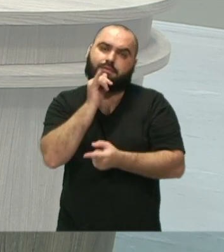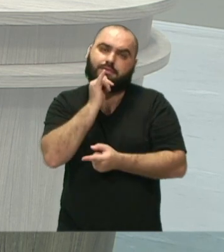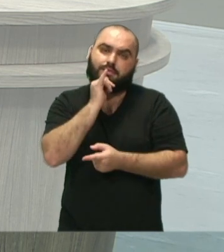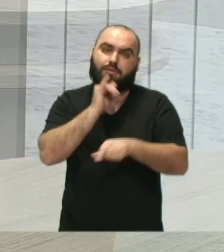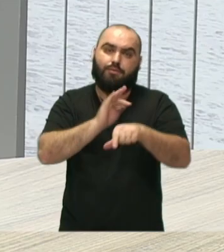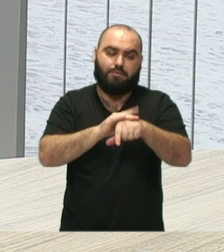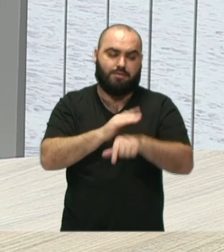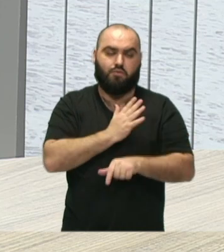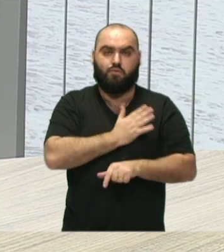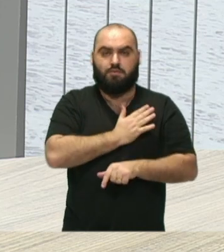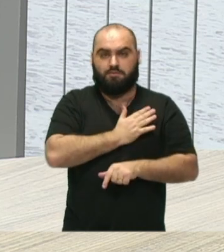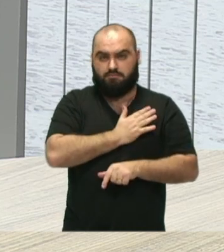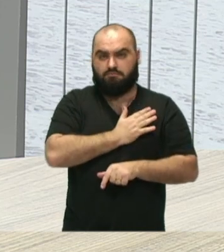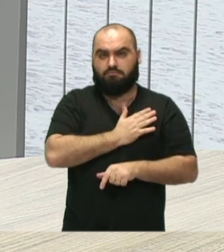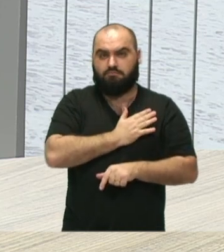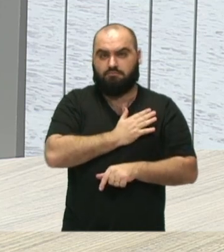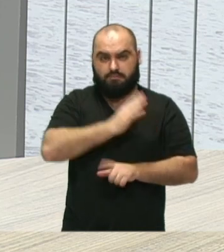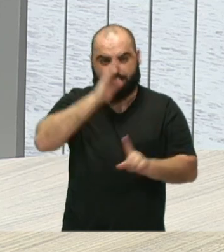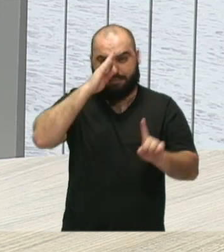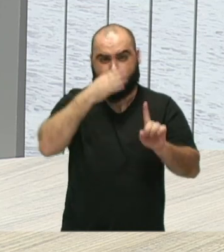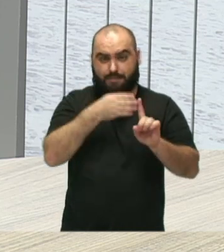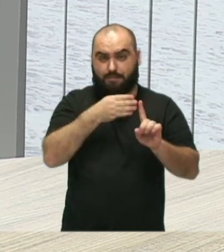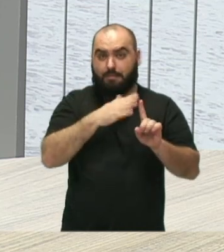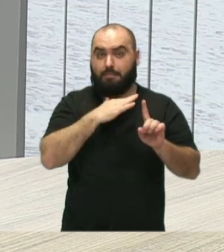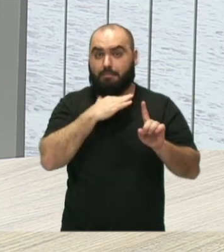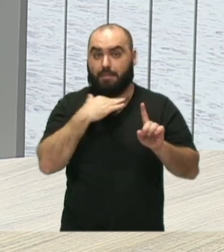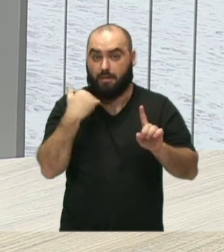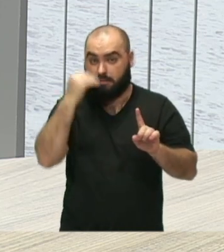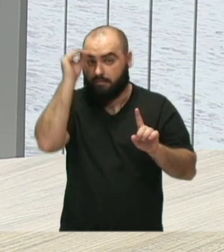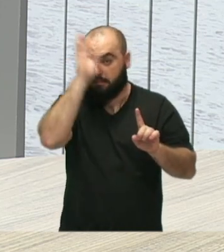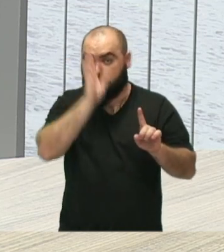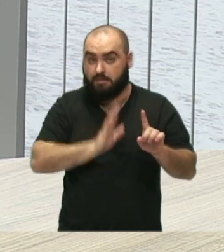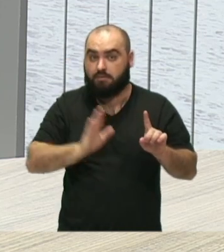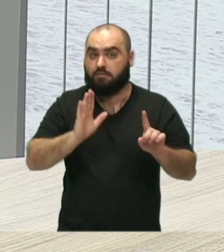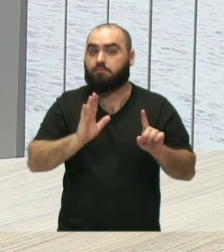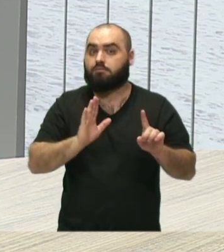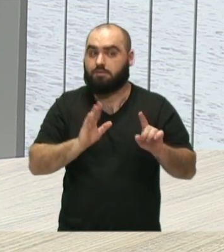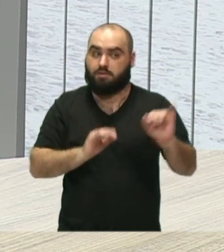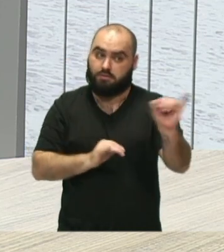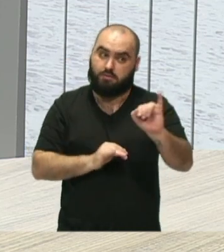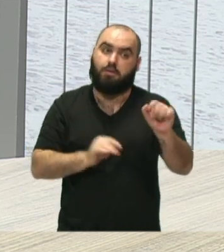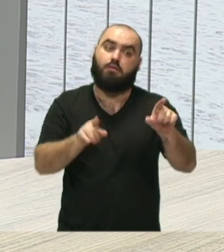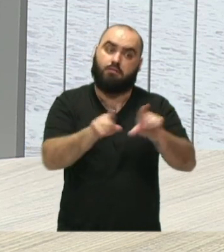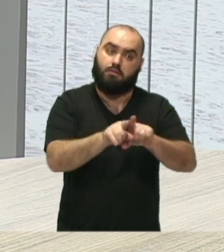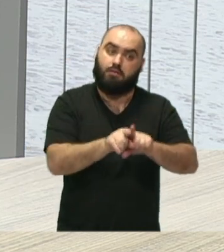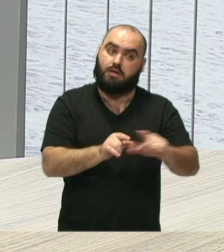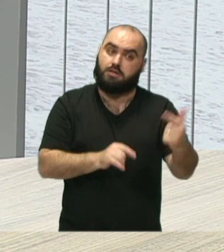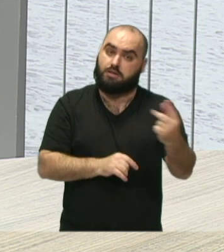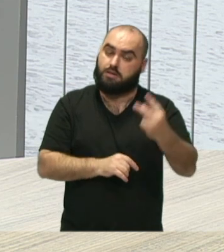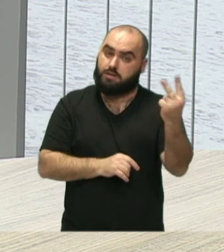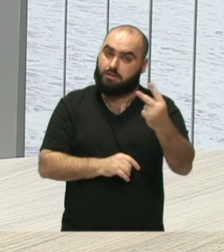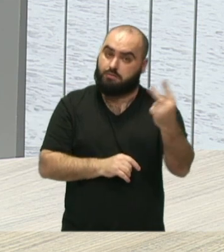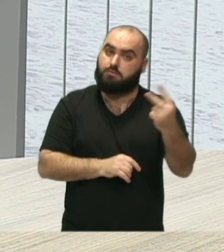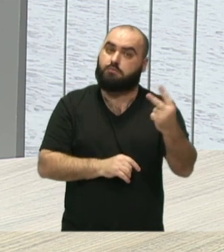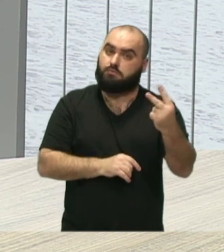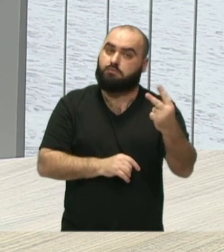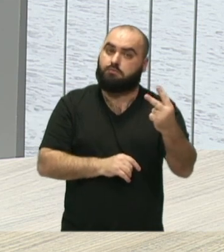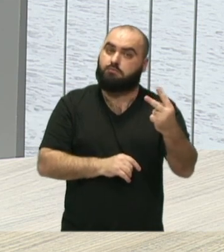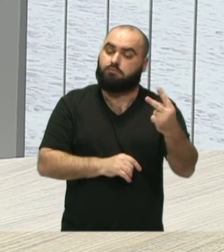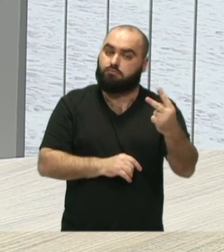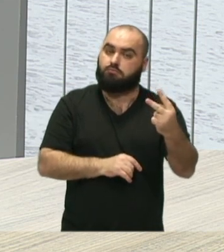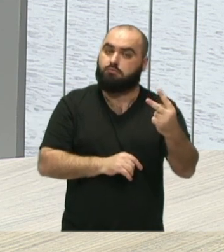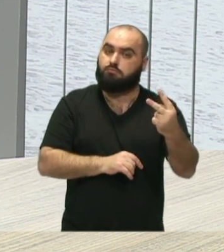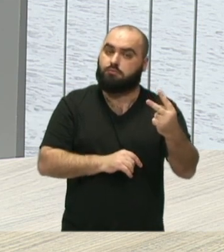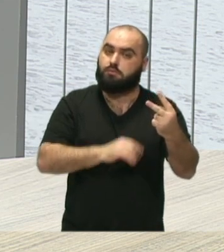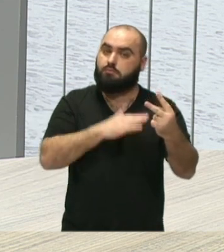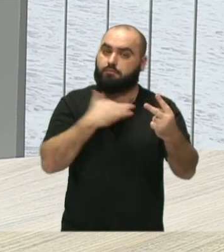doenças cardiovasculares, que é uma das principais causas mortes no Brasil. Em Itajaí não é diferente, é a segunda principal causa mortes em Itajaí.